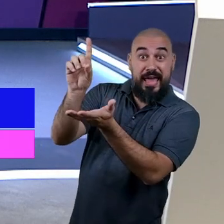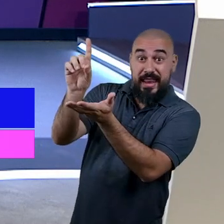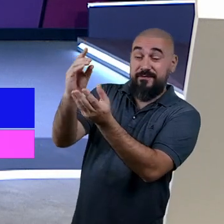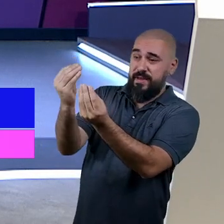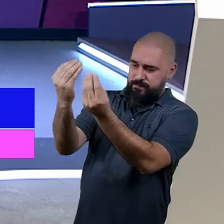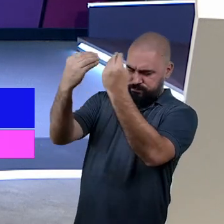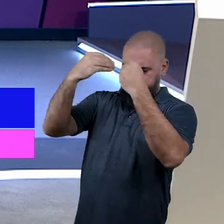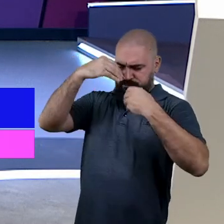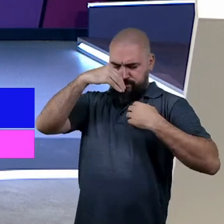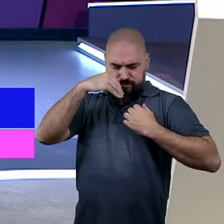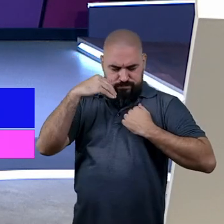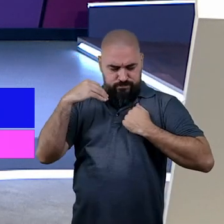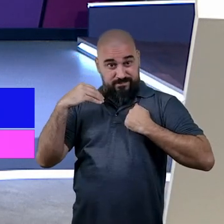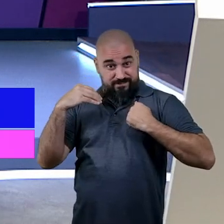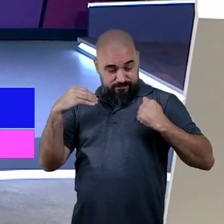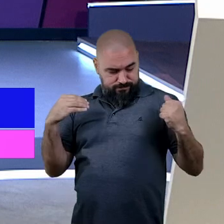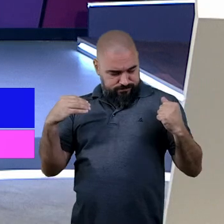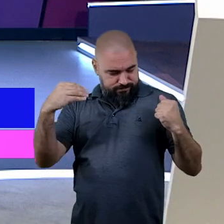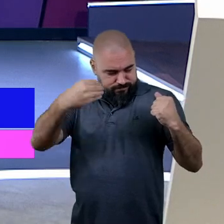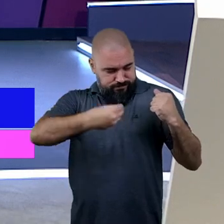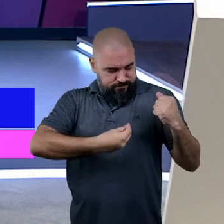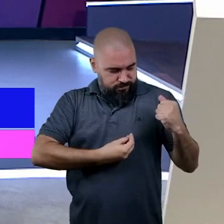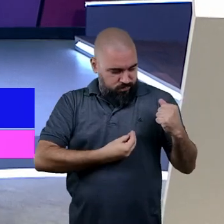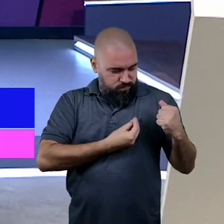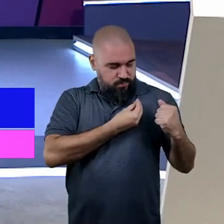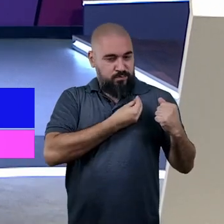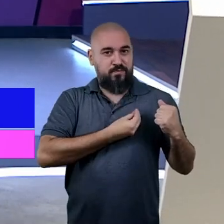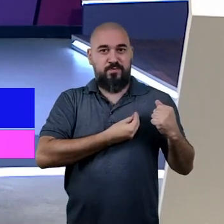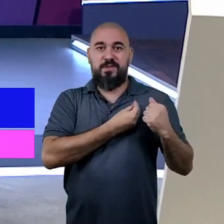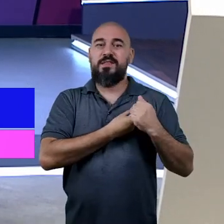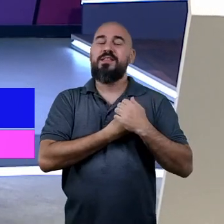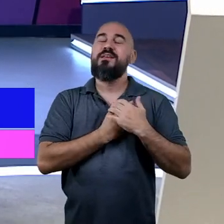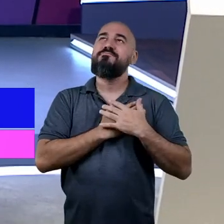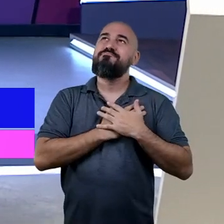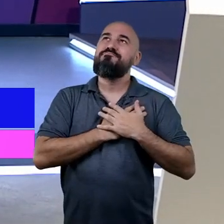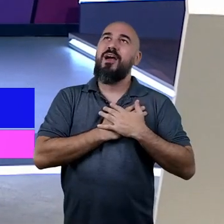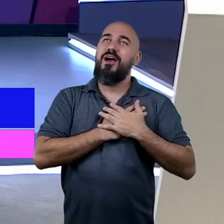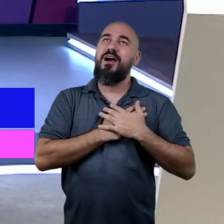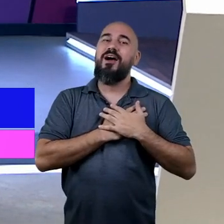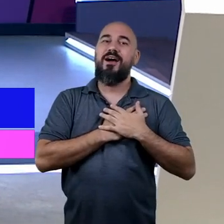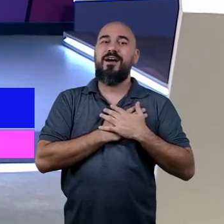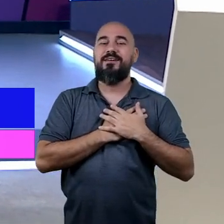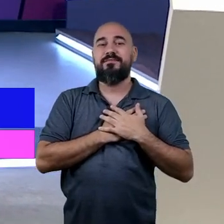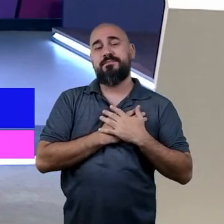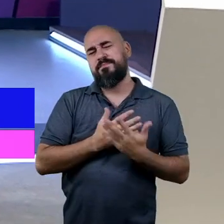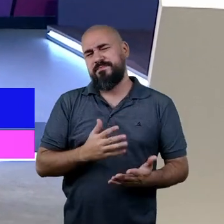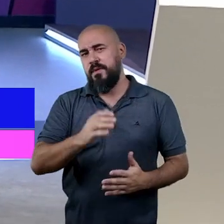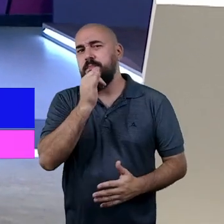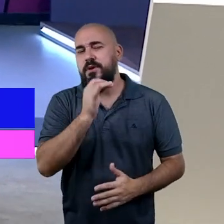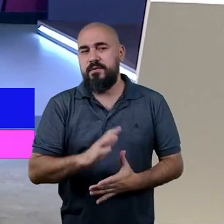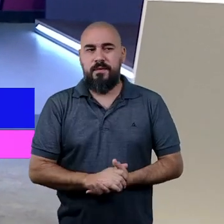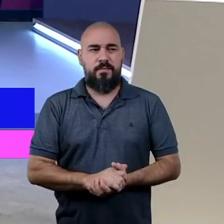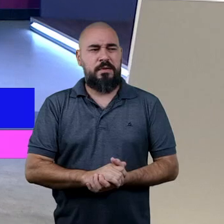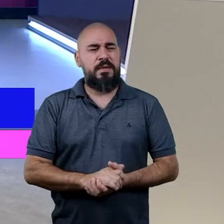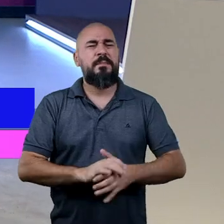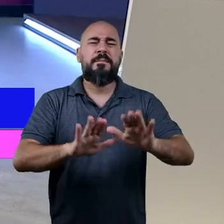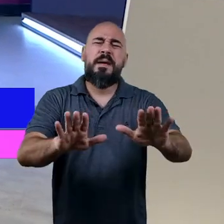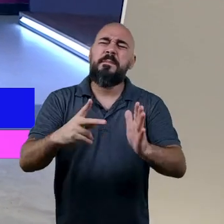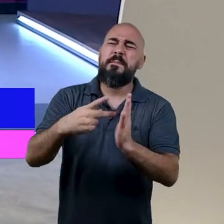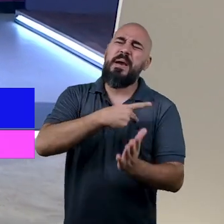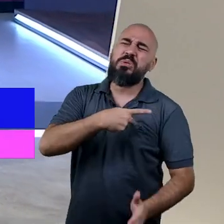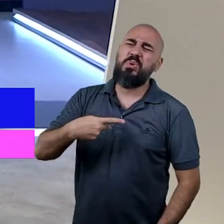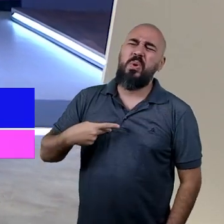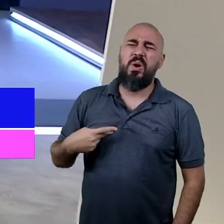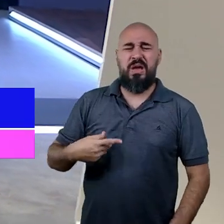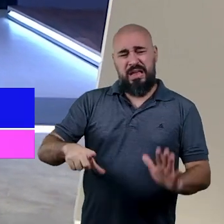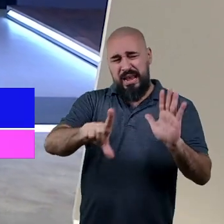viva de acordo com aquilo que Deus quer. Veja só, tem pessoas que falam assim, pastor, nós somos salvos pela lei? Minha resposta